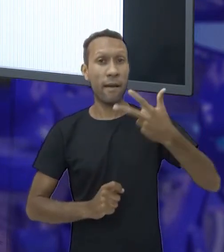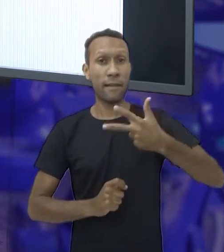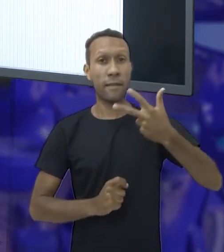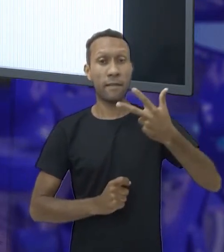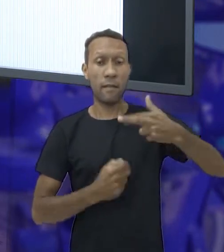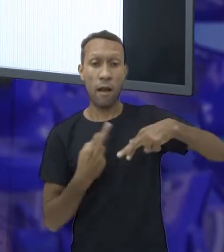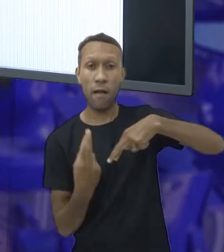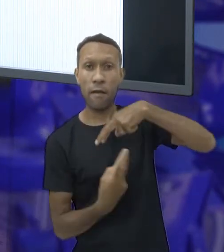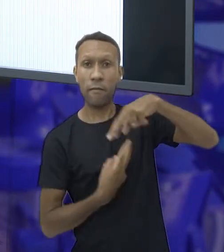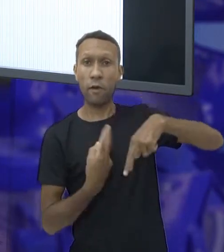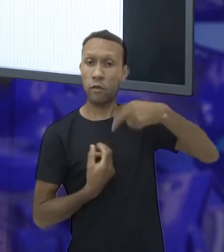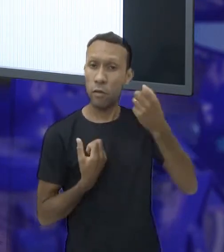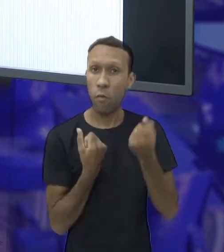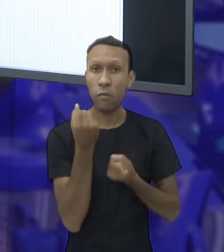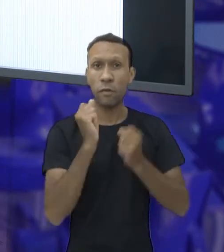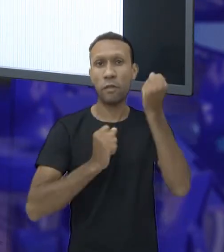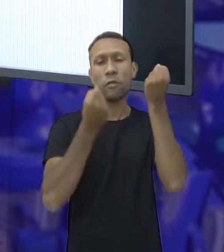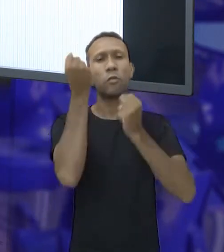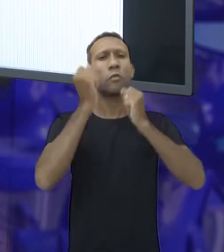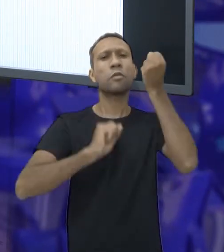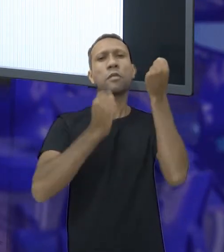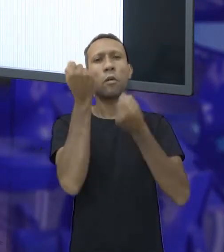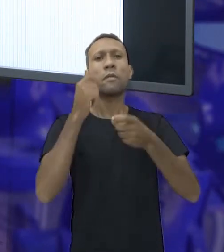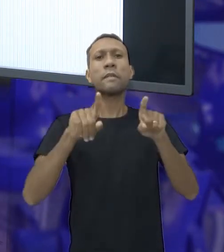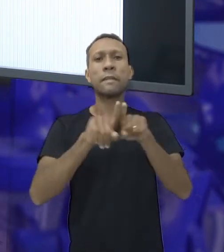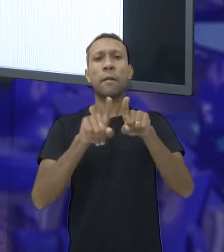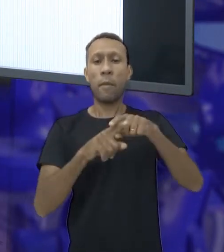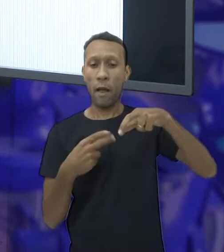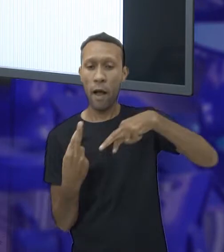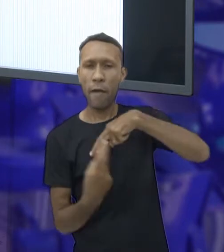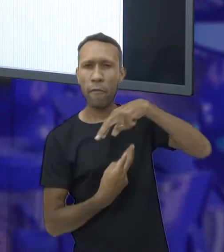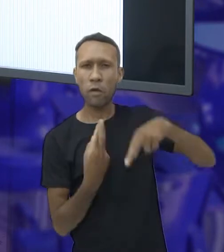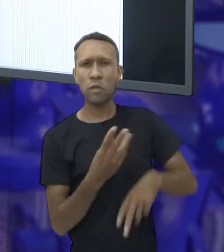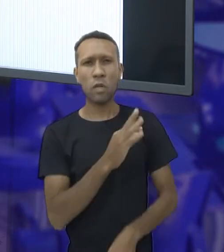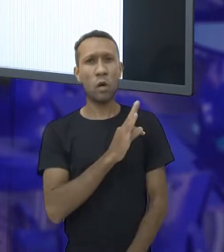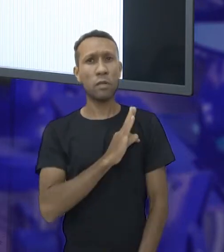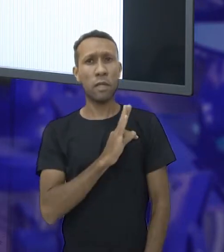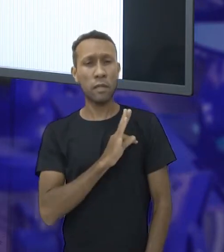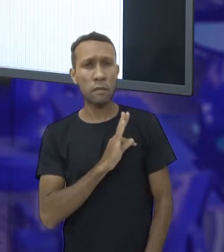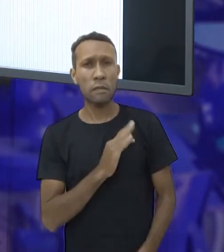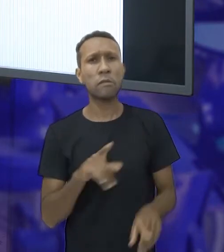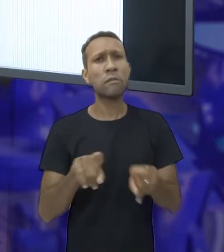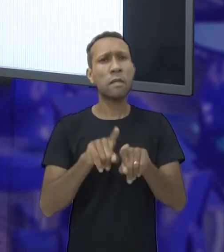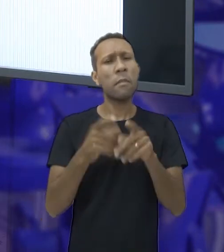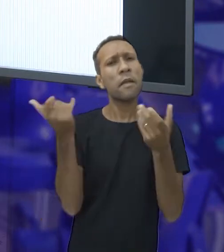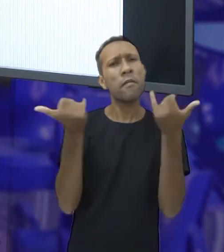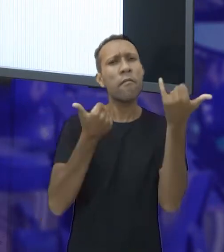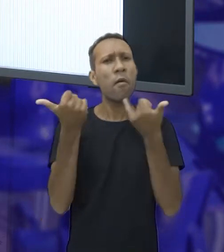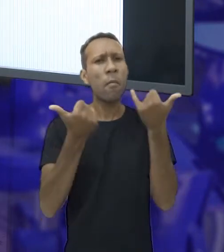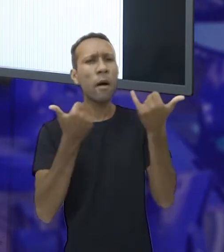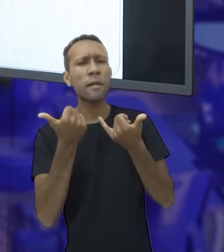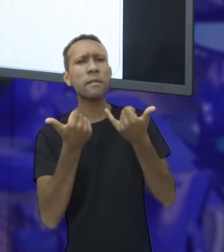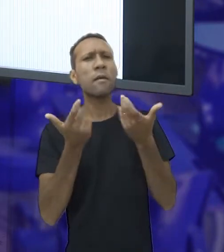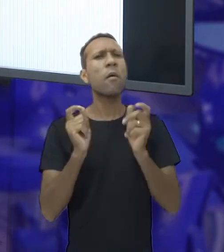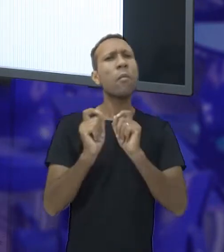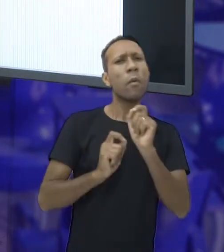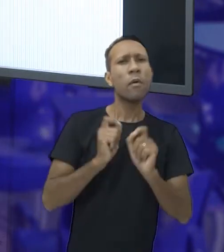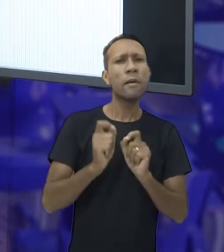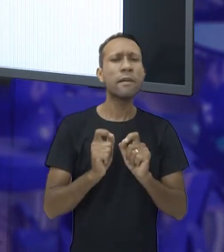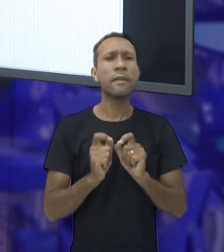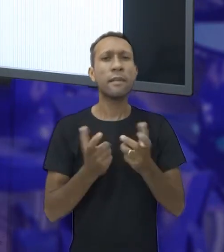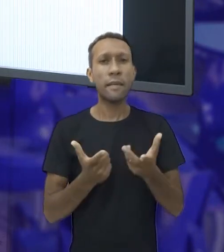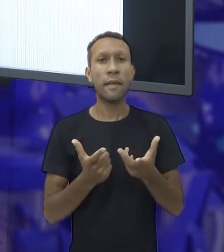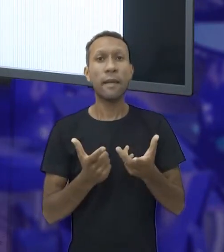revolução industrial, também chamada de Revolução Técnico-Científica Informacional, que é justamente a fase da